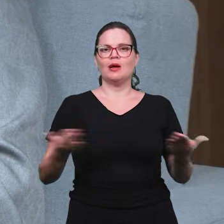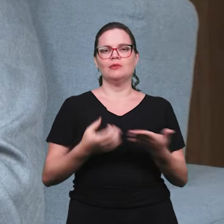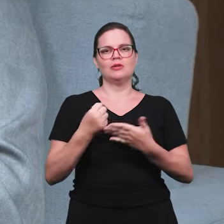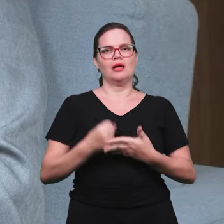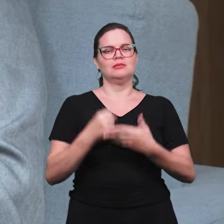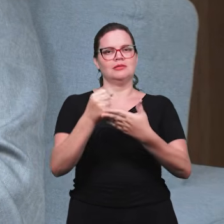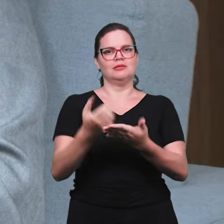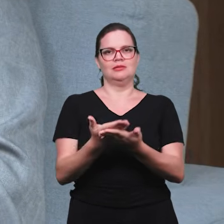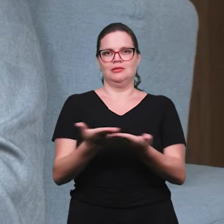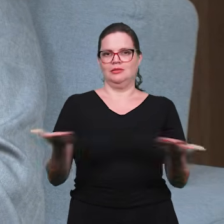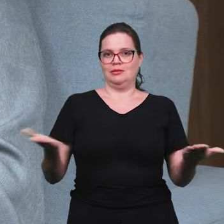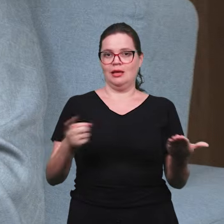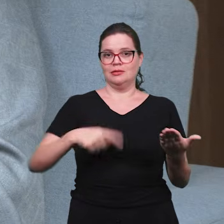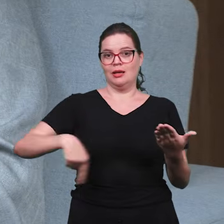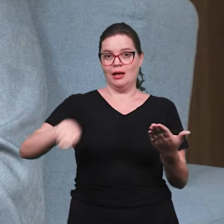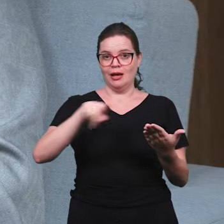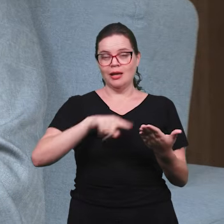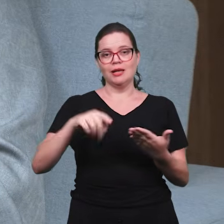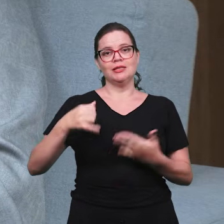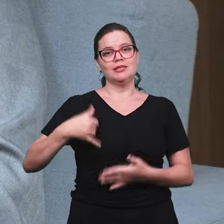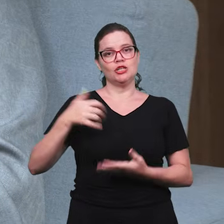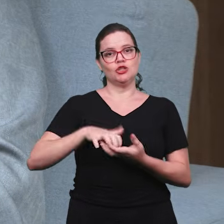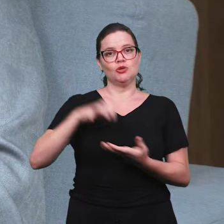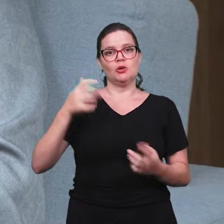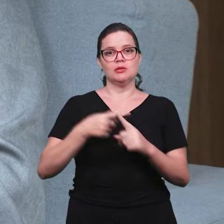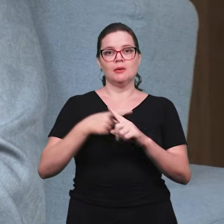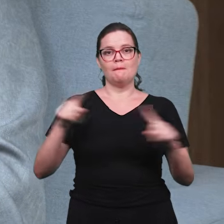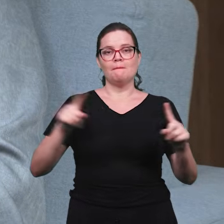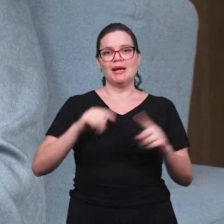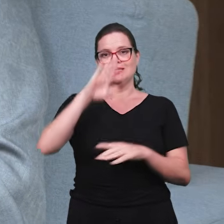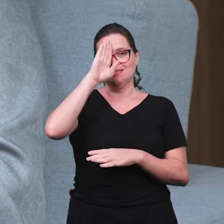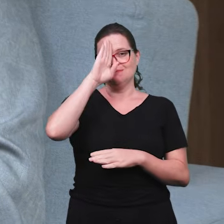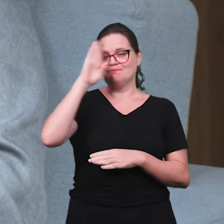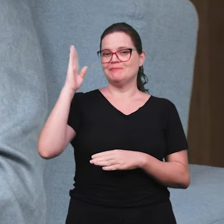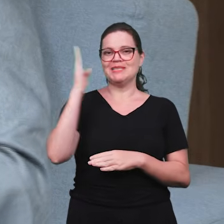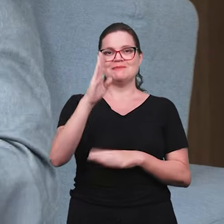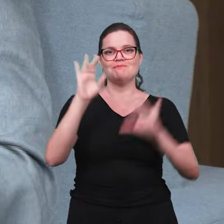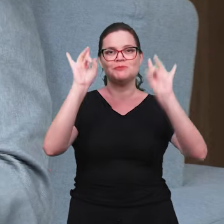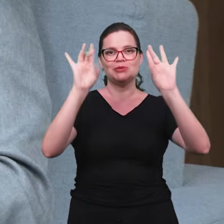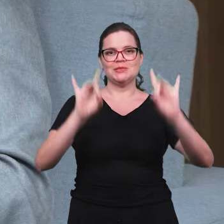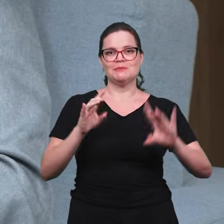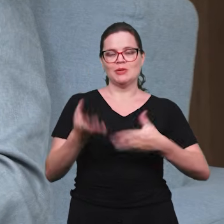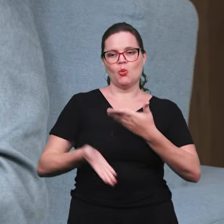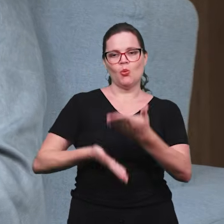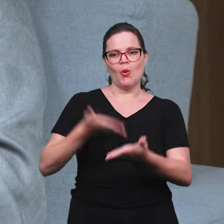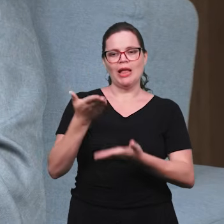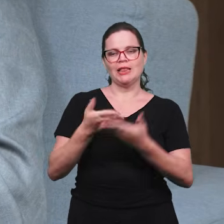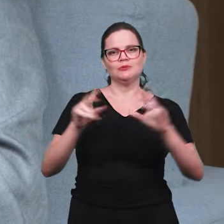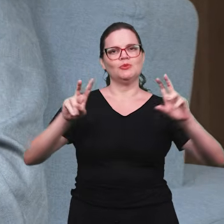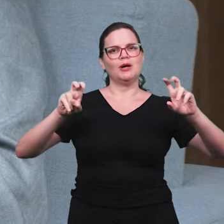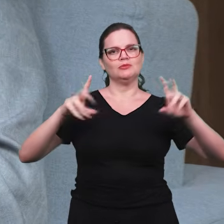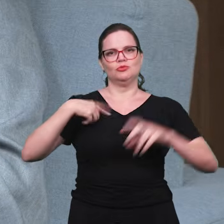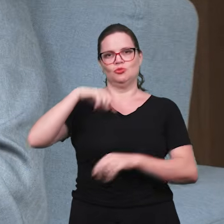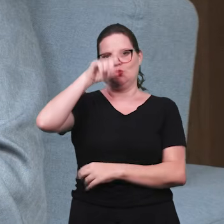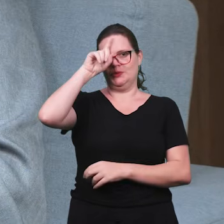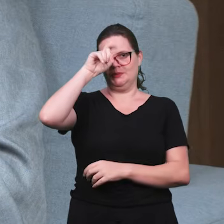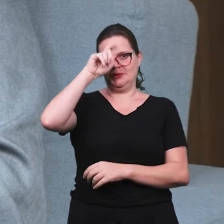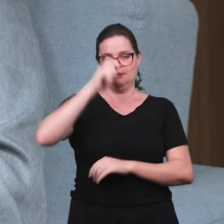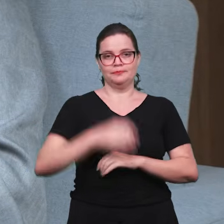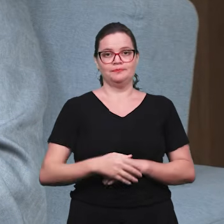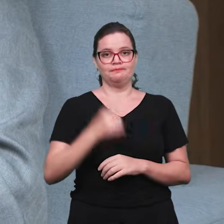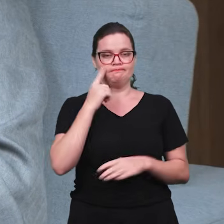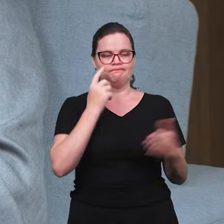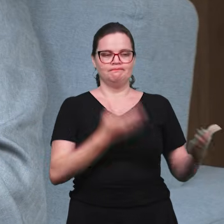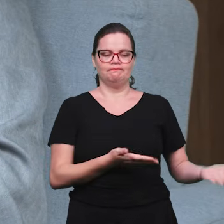aos idosos, em especial cuidados hospitalares. Para falar deste tema hoje, nós vamos conversar com